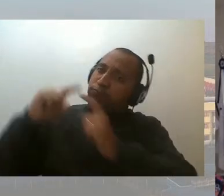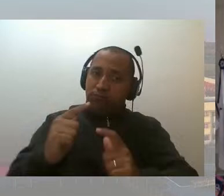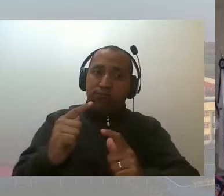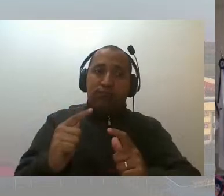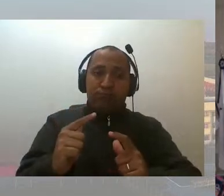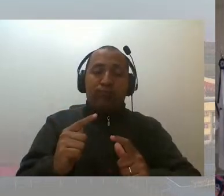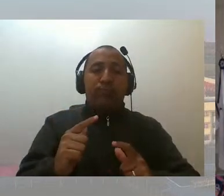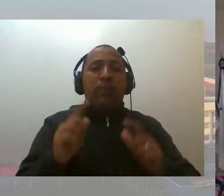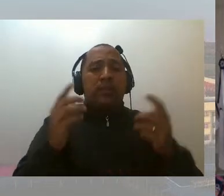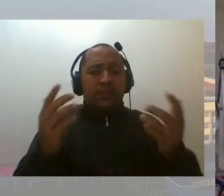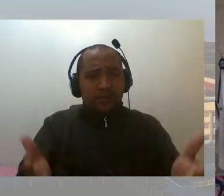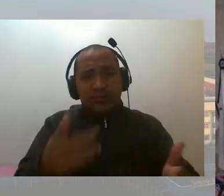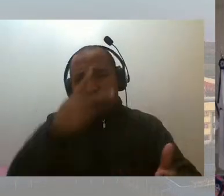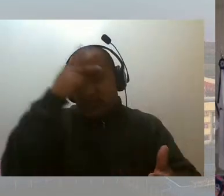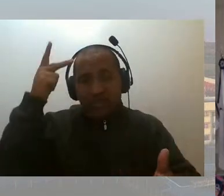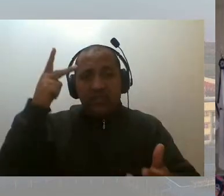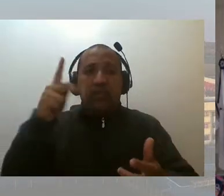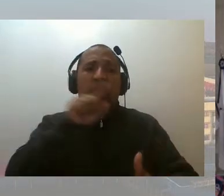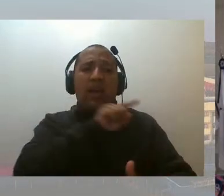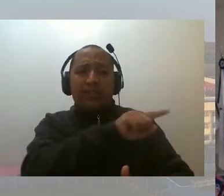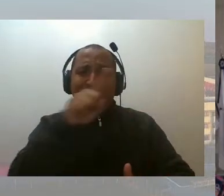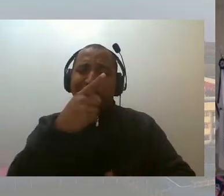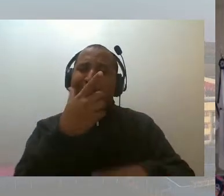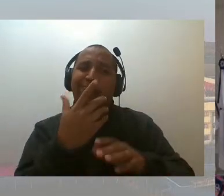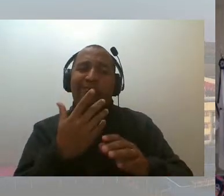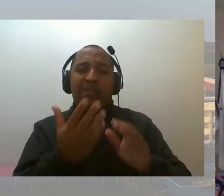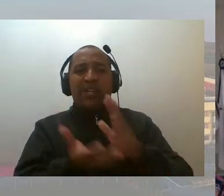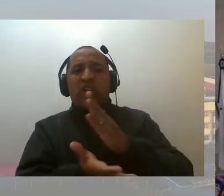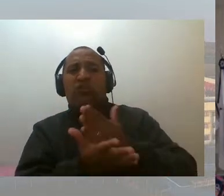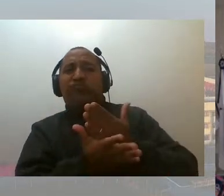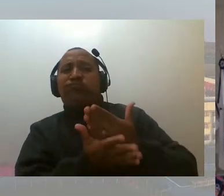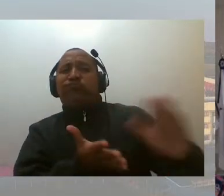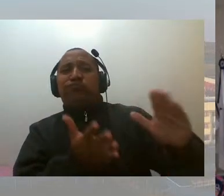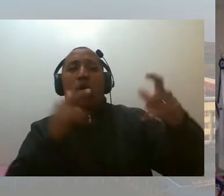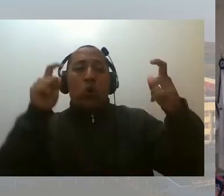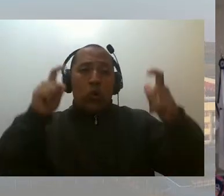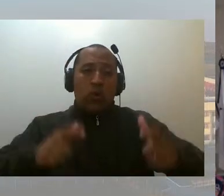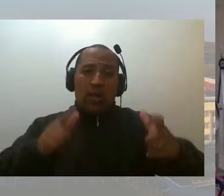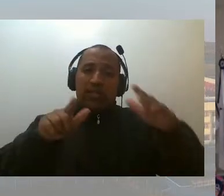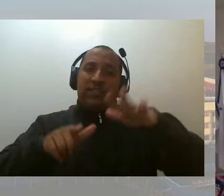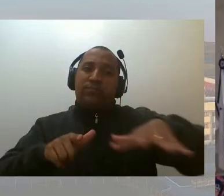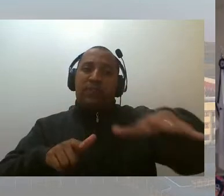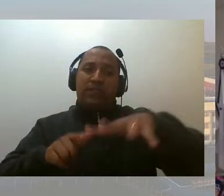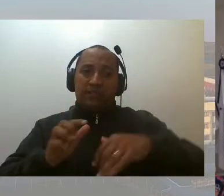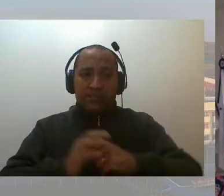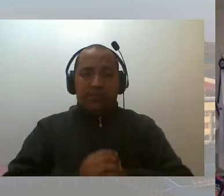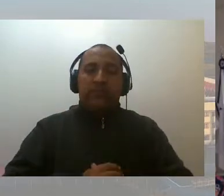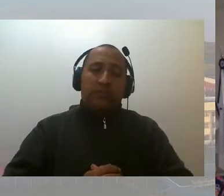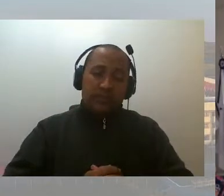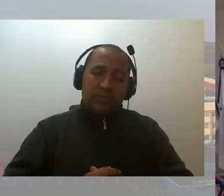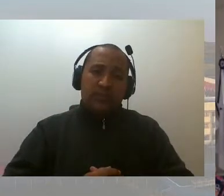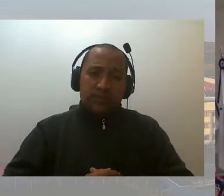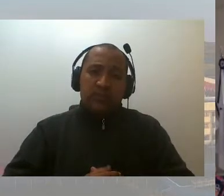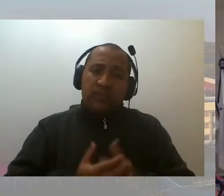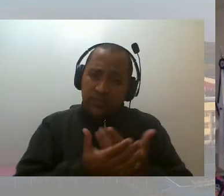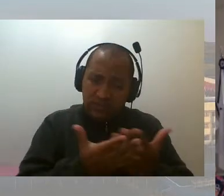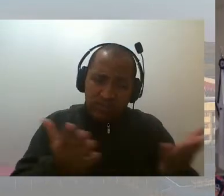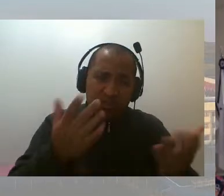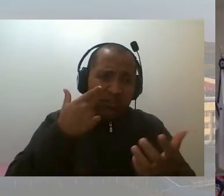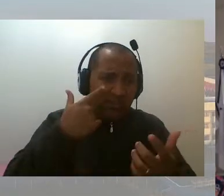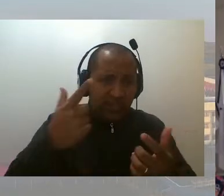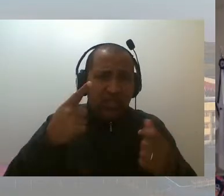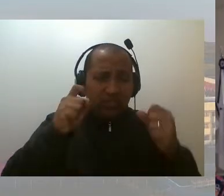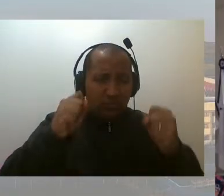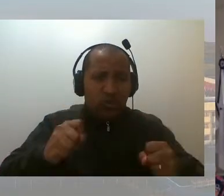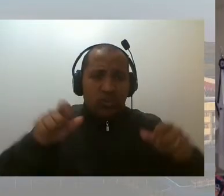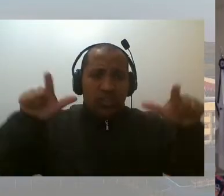População essa que foi excluída de acessar este espaço. Se você pode visualizar nessa